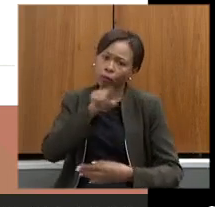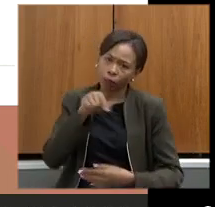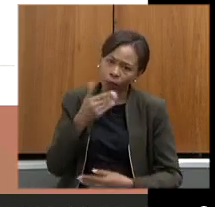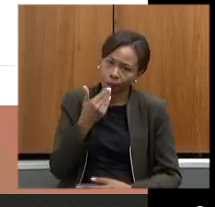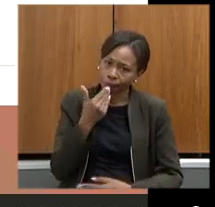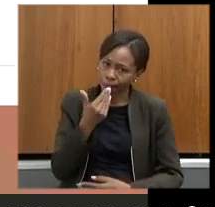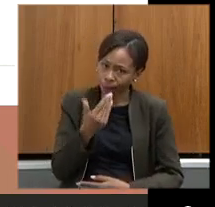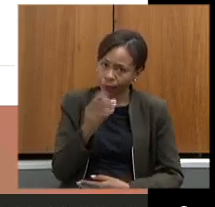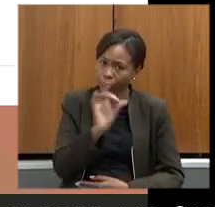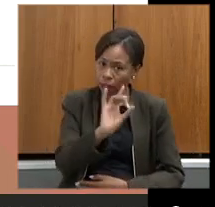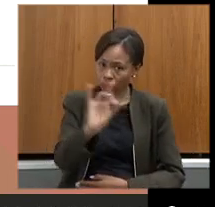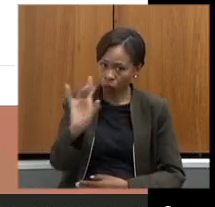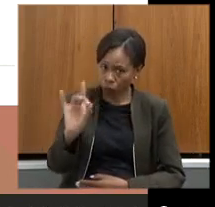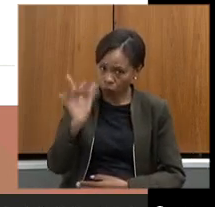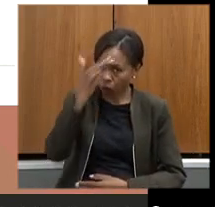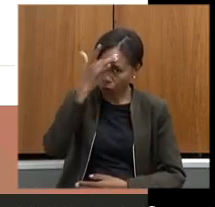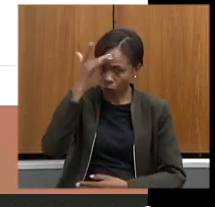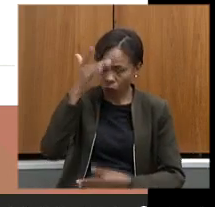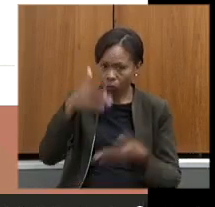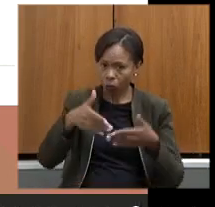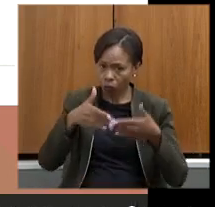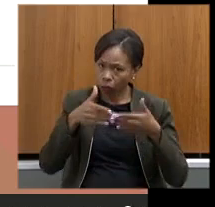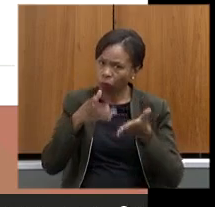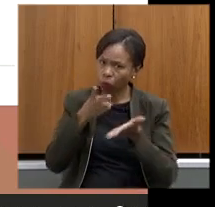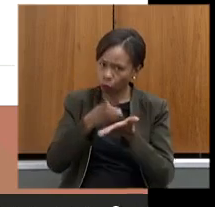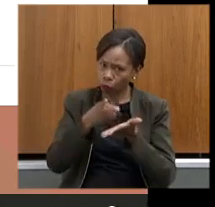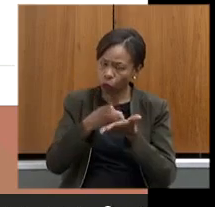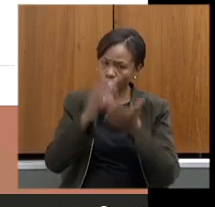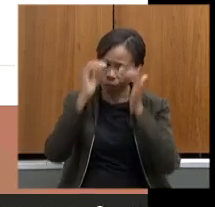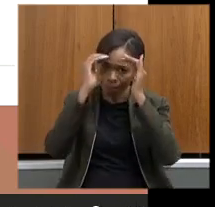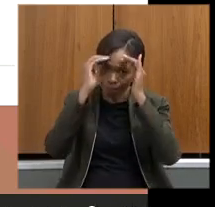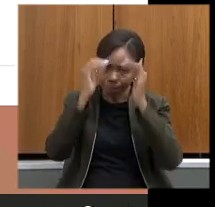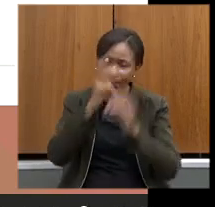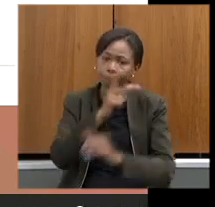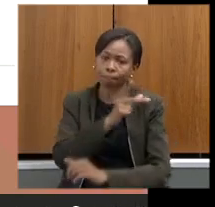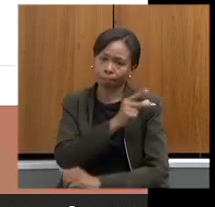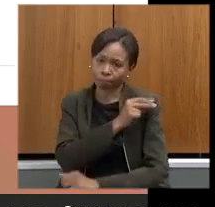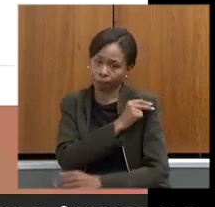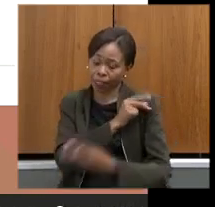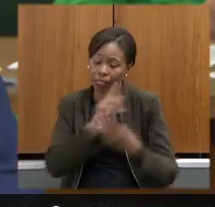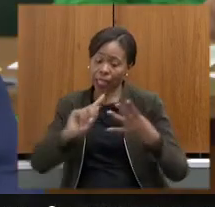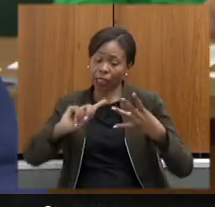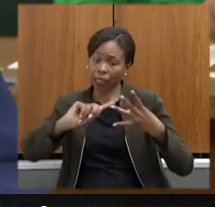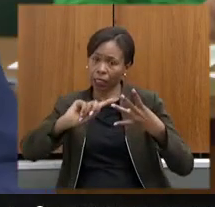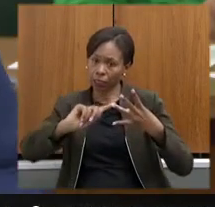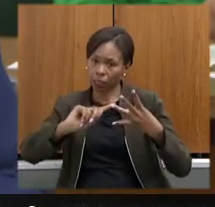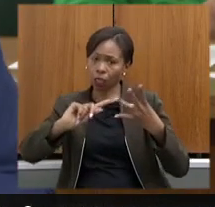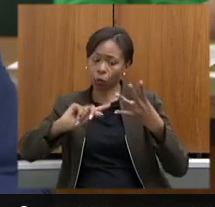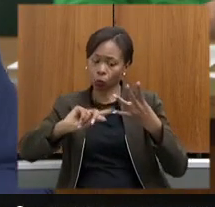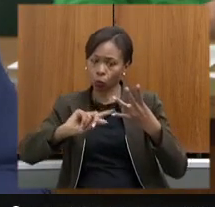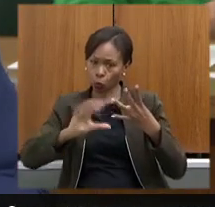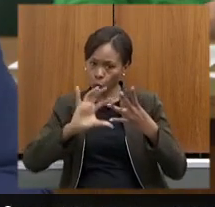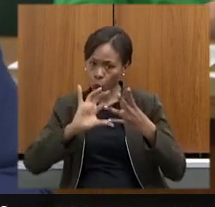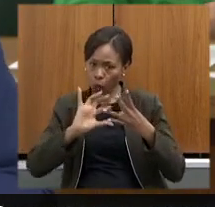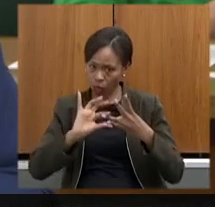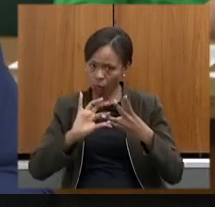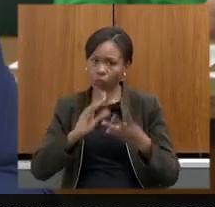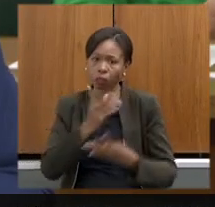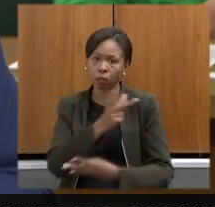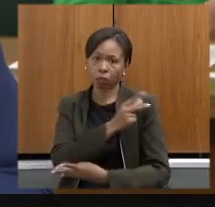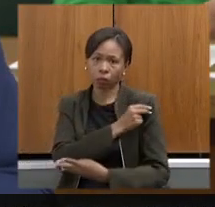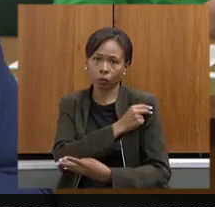de nós mineiros e mineiras para quem que possa continuar a seguir a vacinação de terceiras e quarta dose